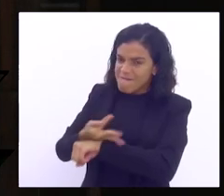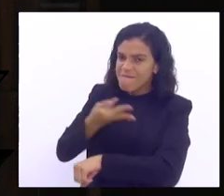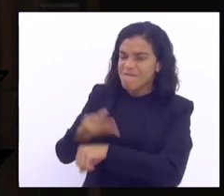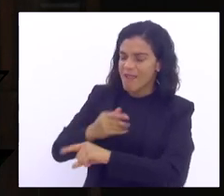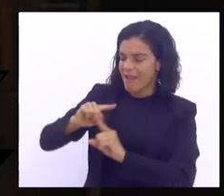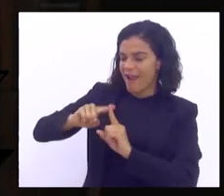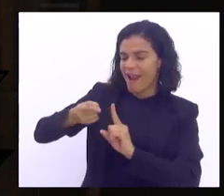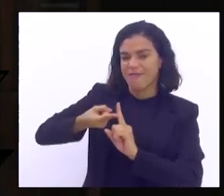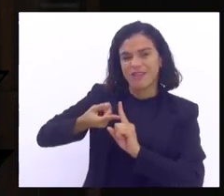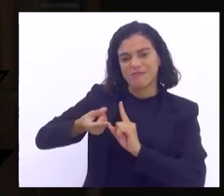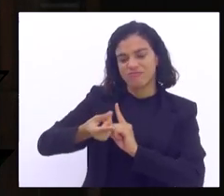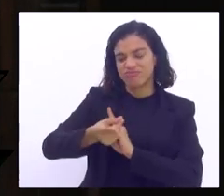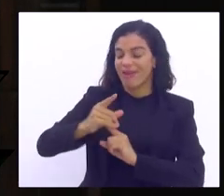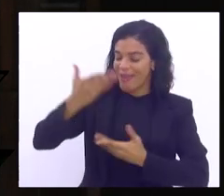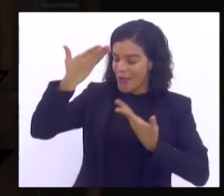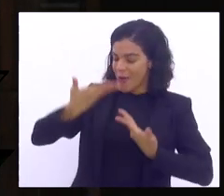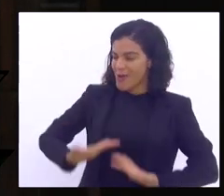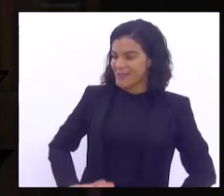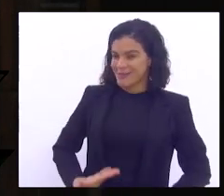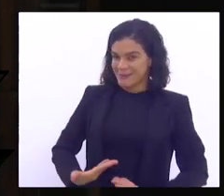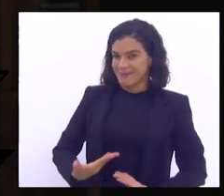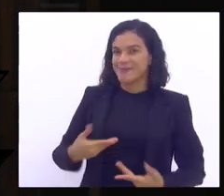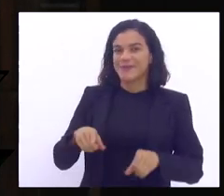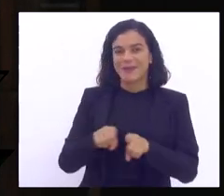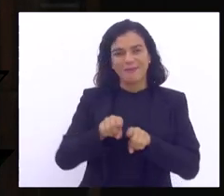Steven Johnson, também outros.